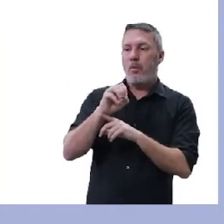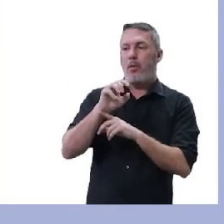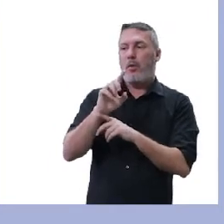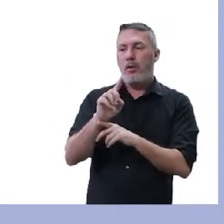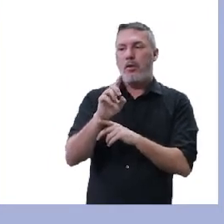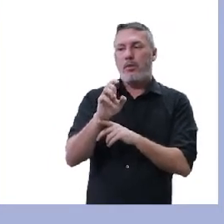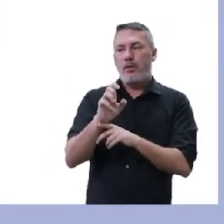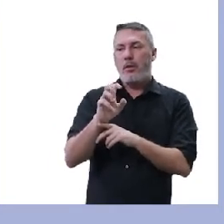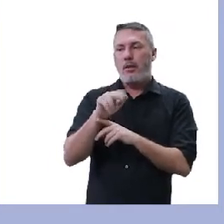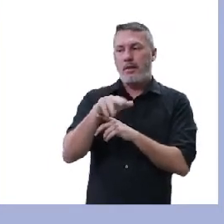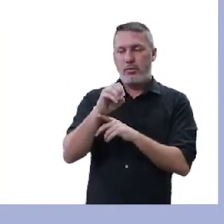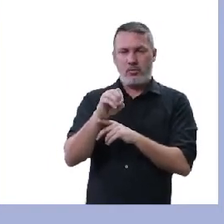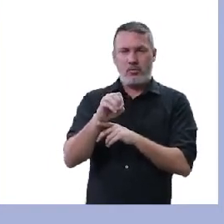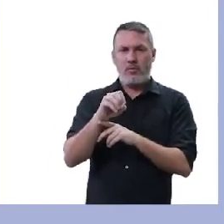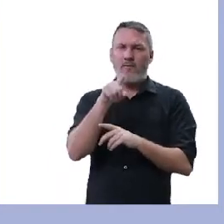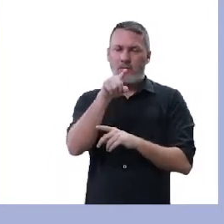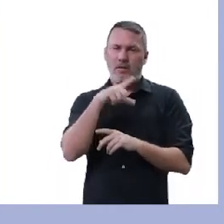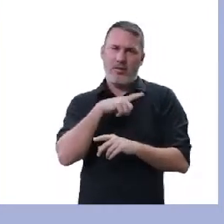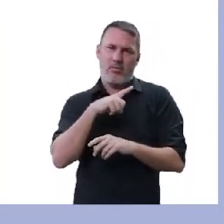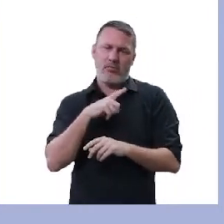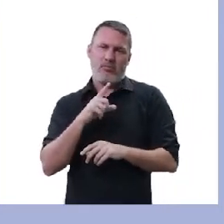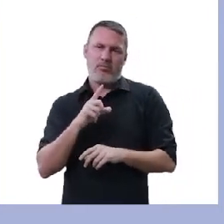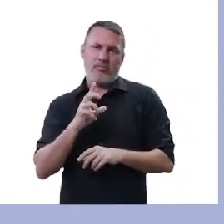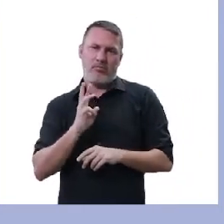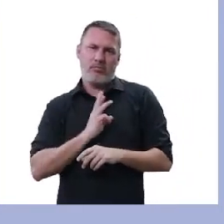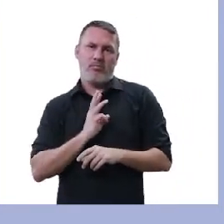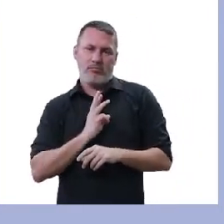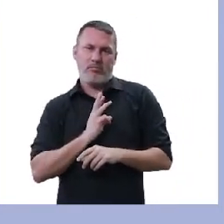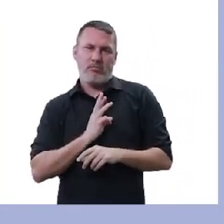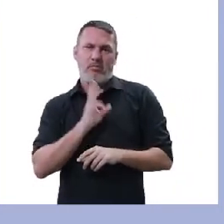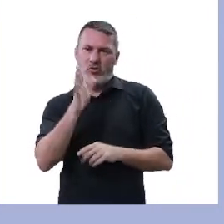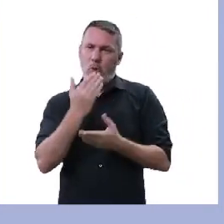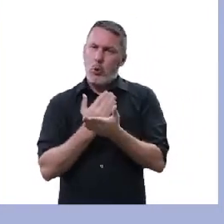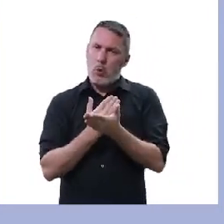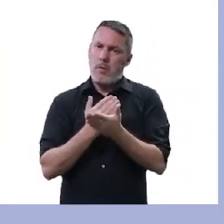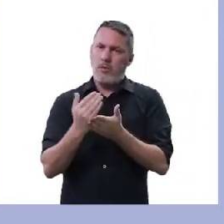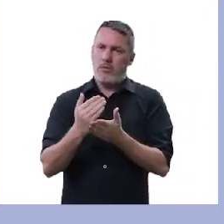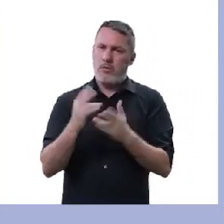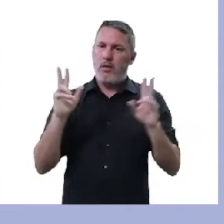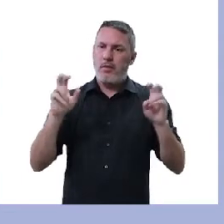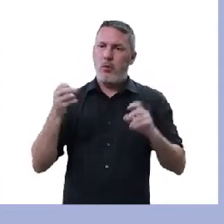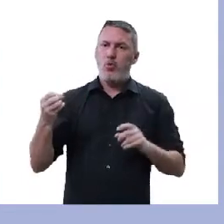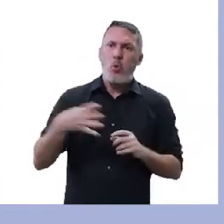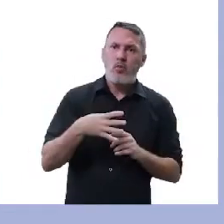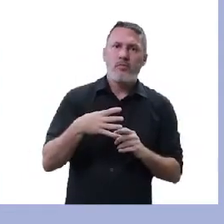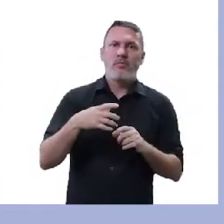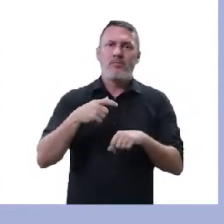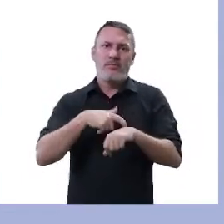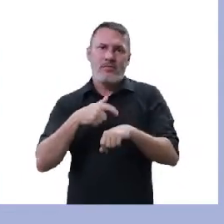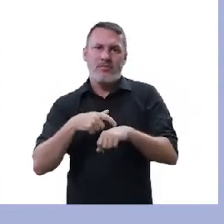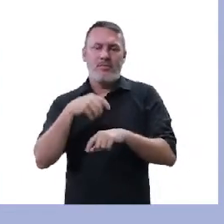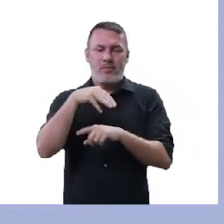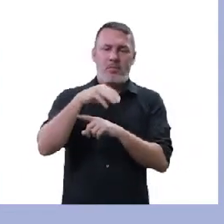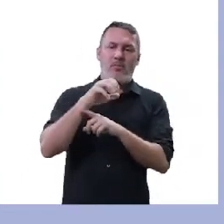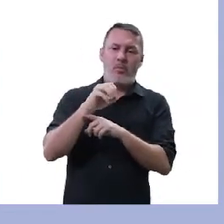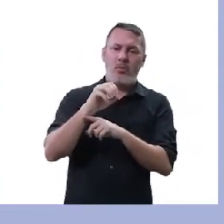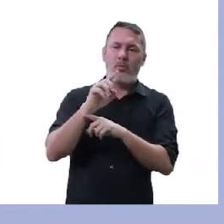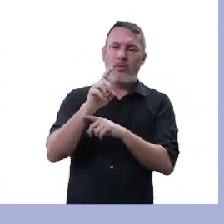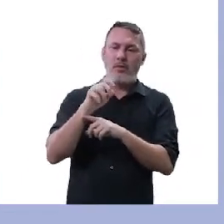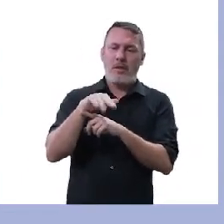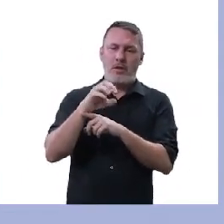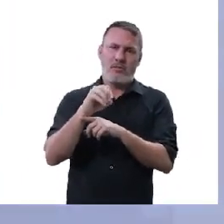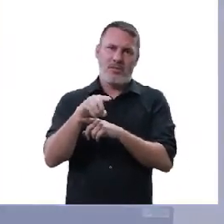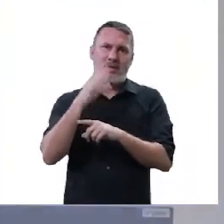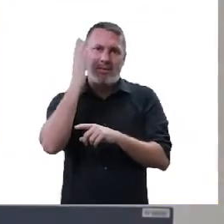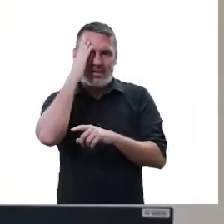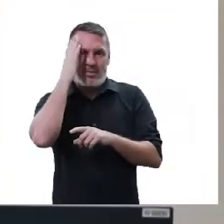Vocês que estão no ensino médio, no terceiro ano, começaram certamente a estudar o modernismo. E sabem que o modernismo ele tem